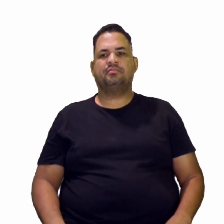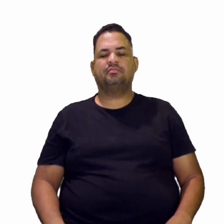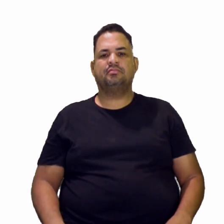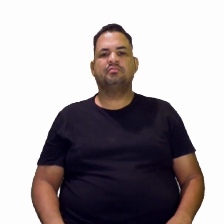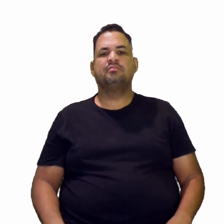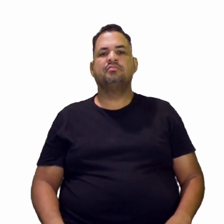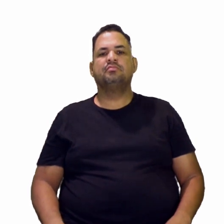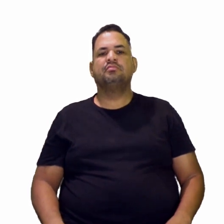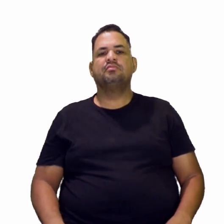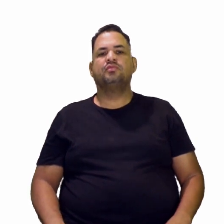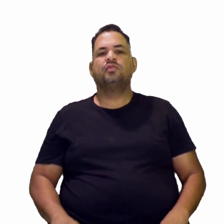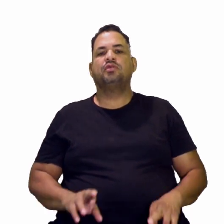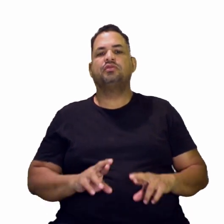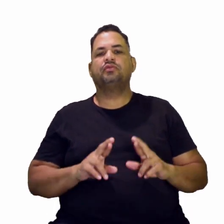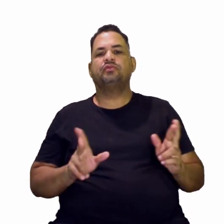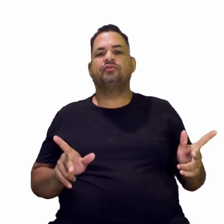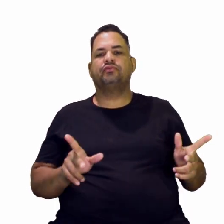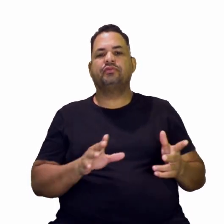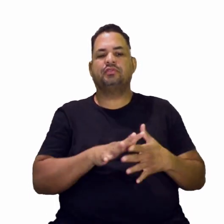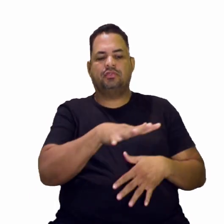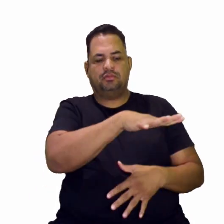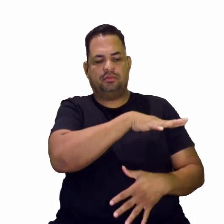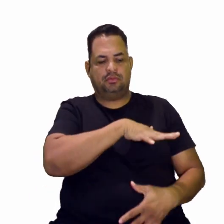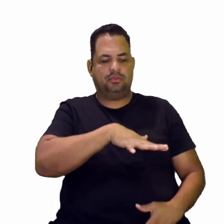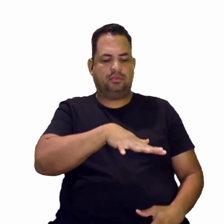Diferencie hábitat natural